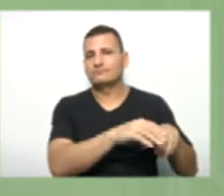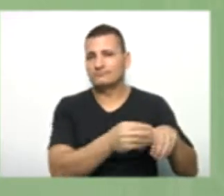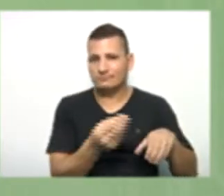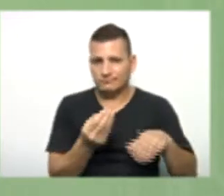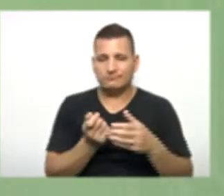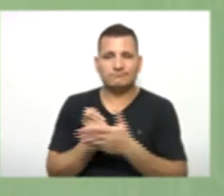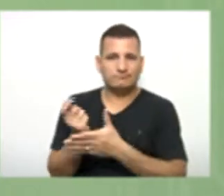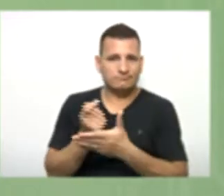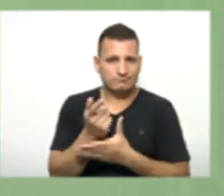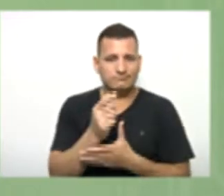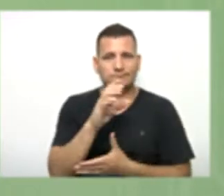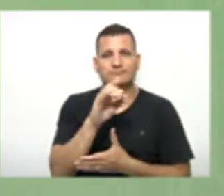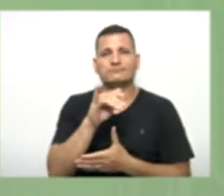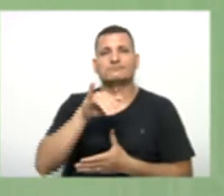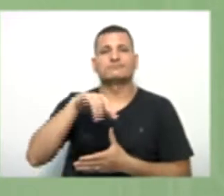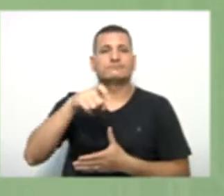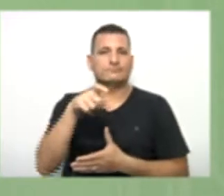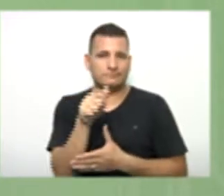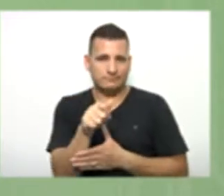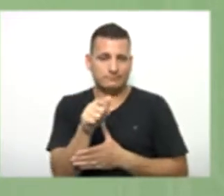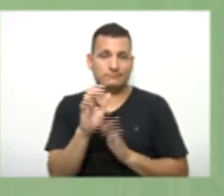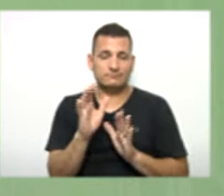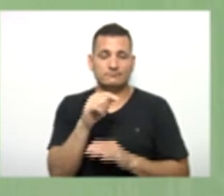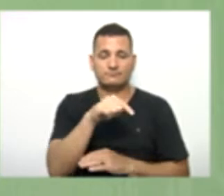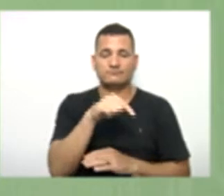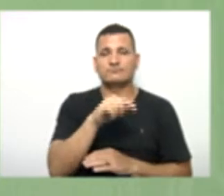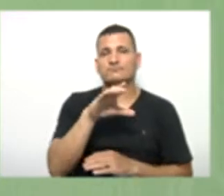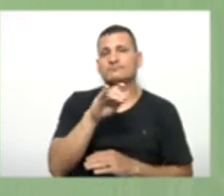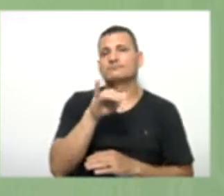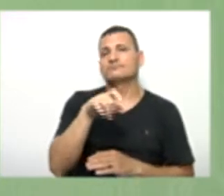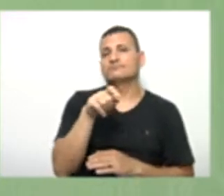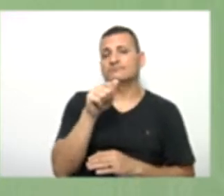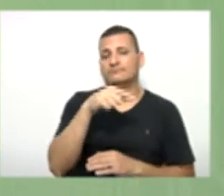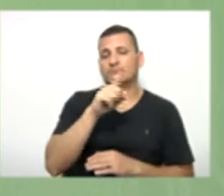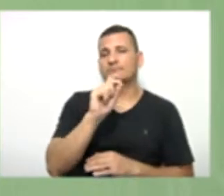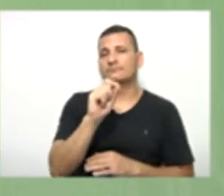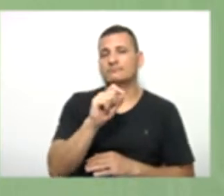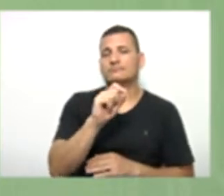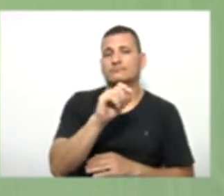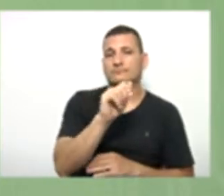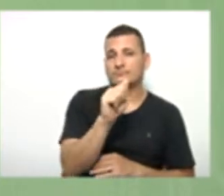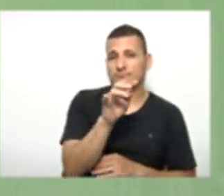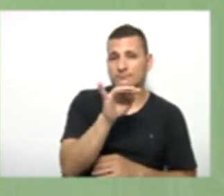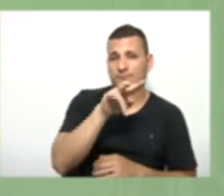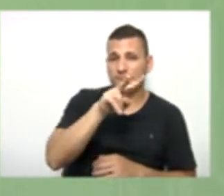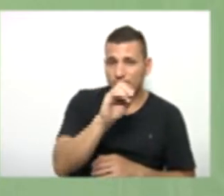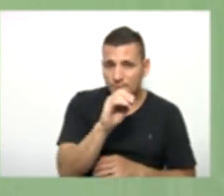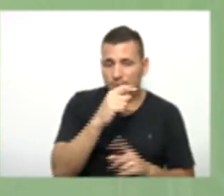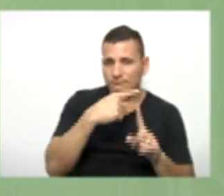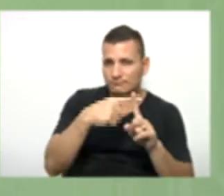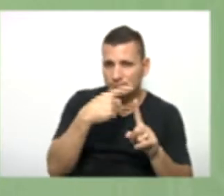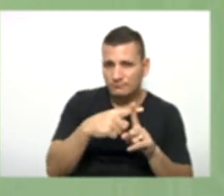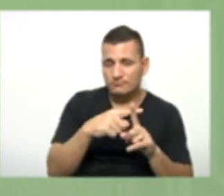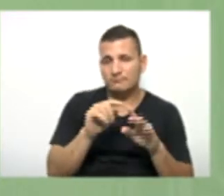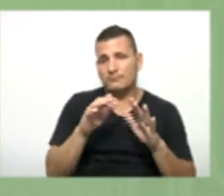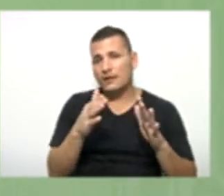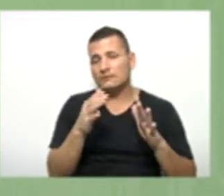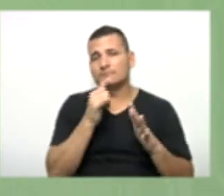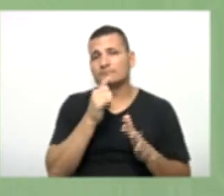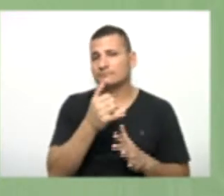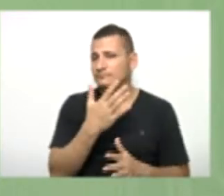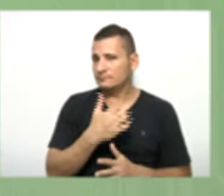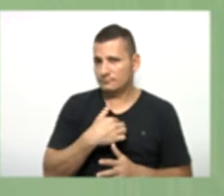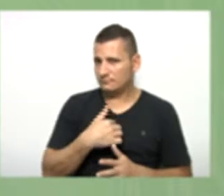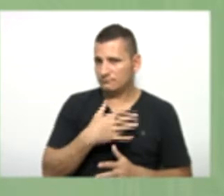Lembrem lá, o caixa é uma conta do ativo. Porém, se eu não pagar o salário naquele